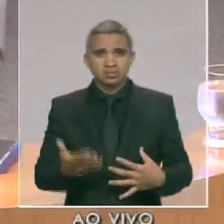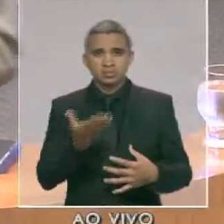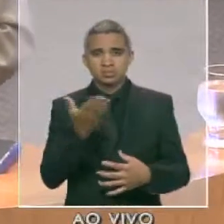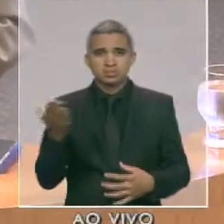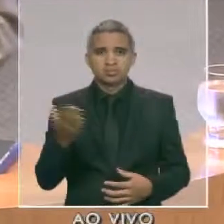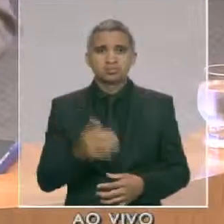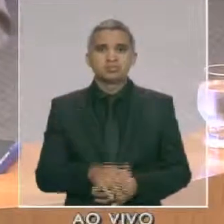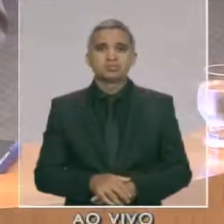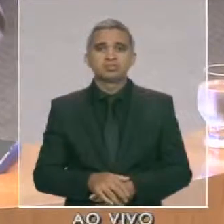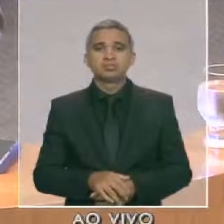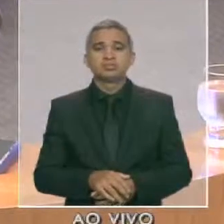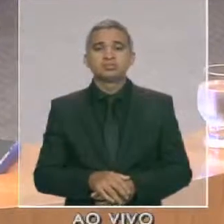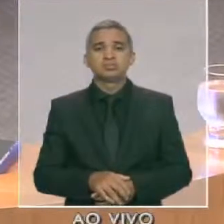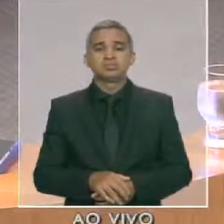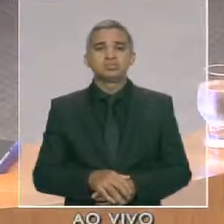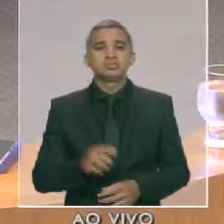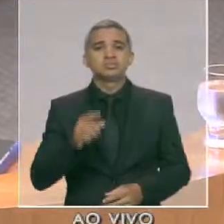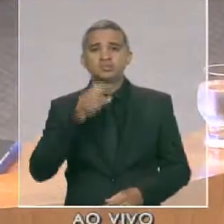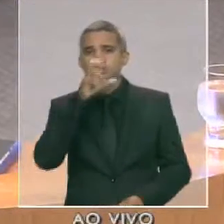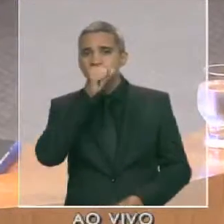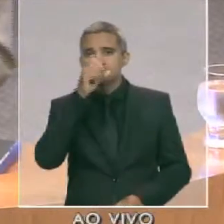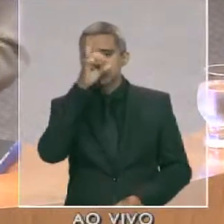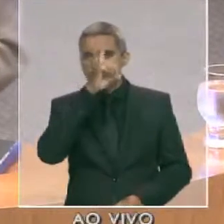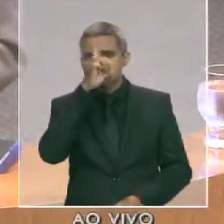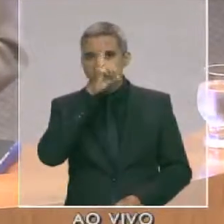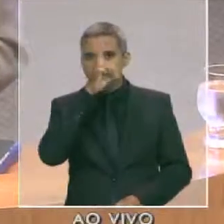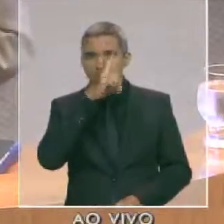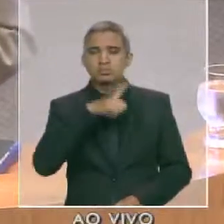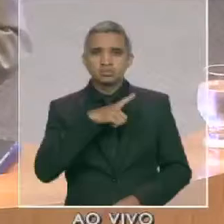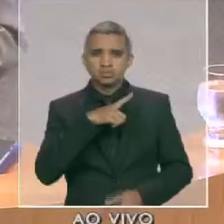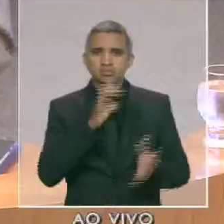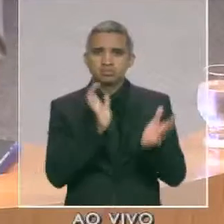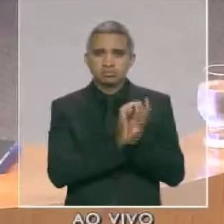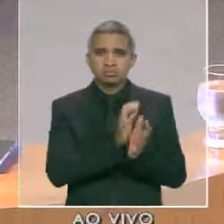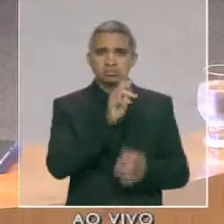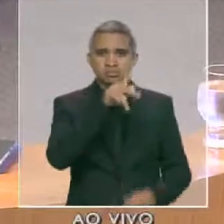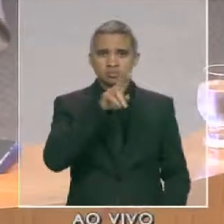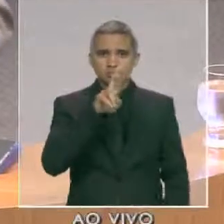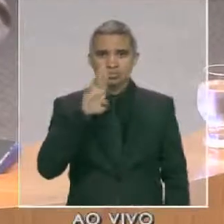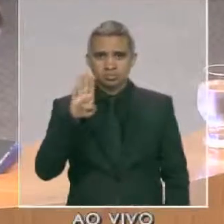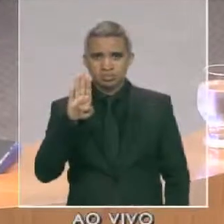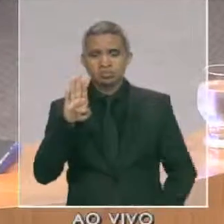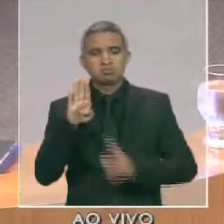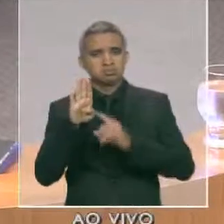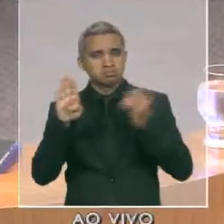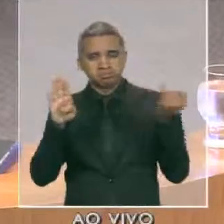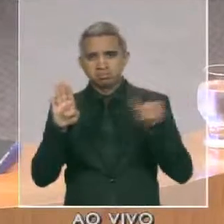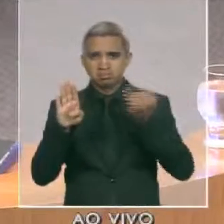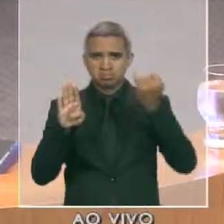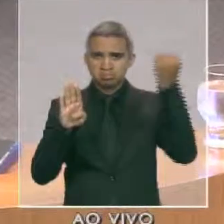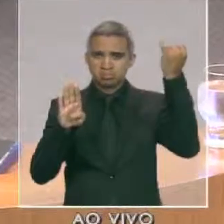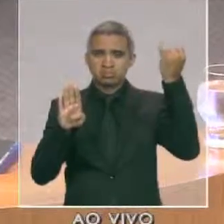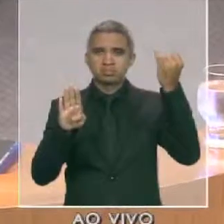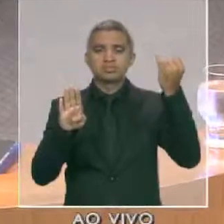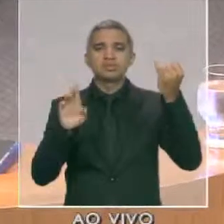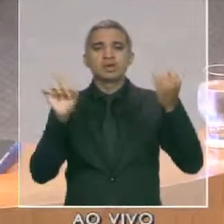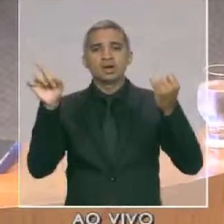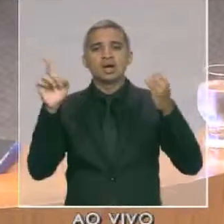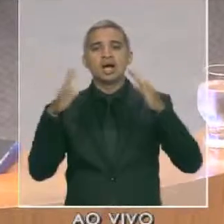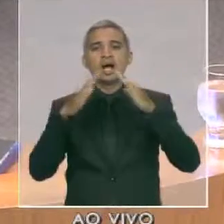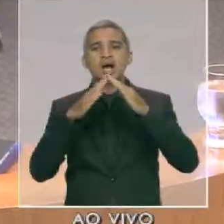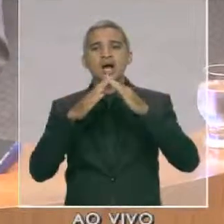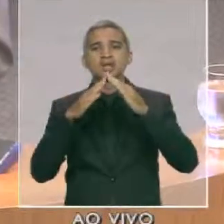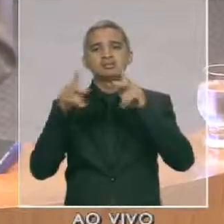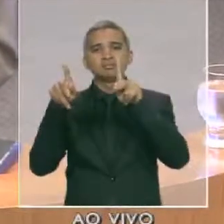final de semana nós tivemos um evento muito importante no PRB, que é o Partido Republicano Brasileiro, na chamada Casa do Povo, que